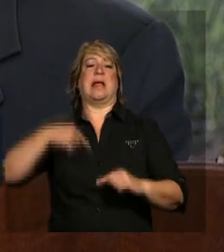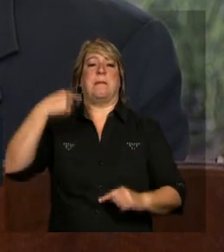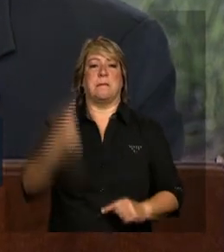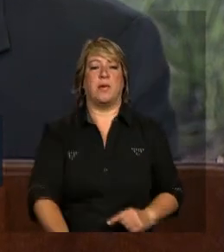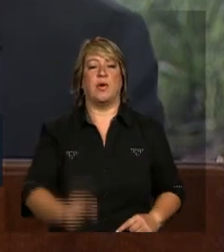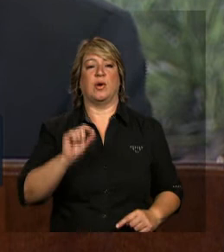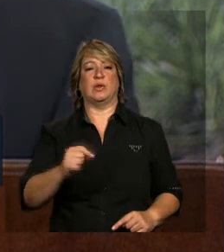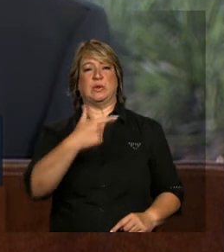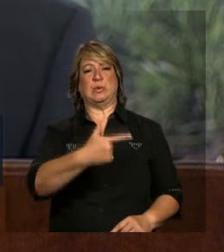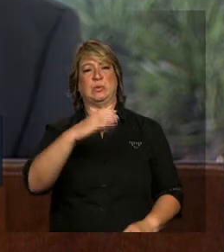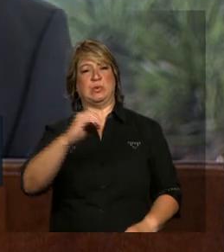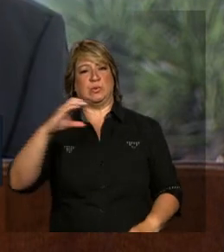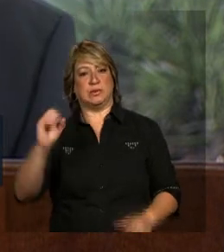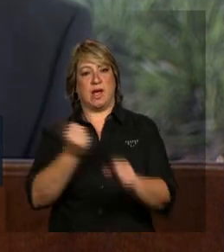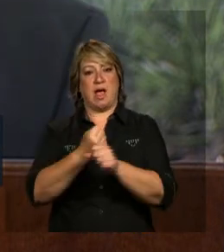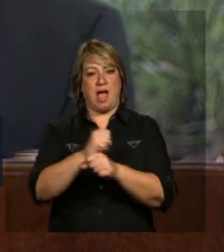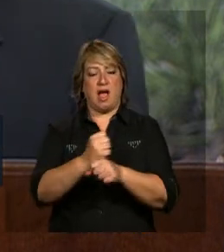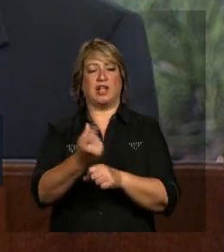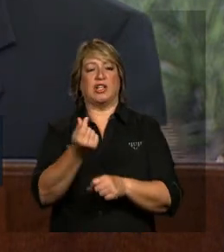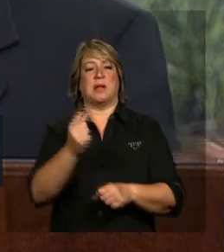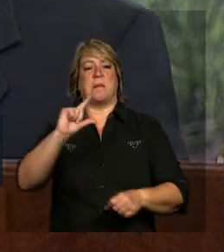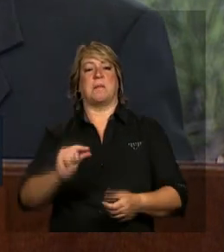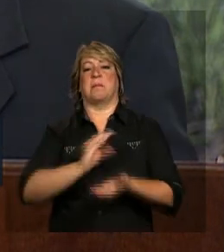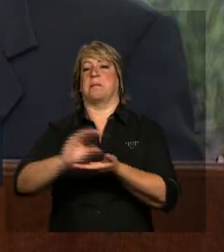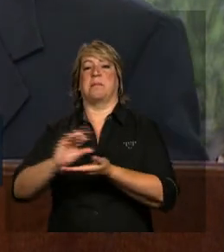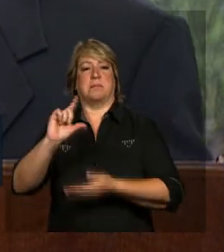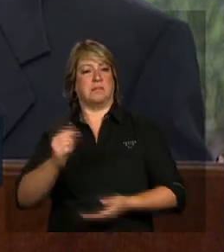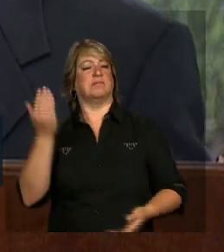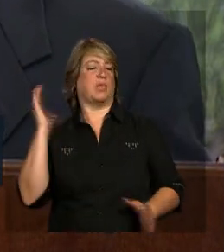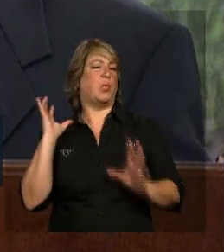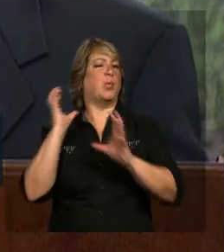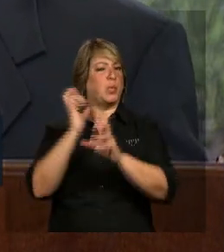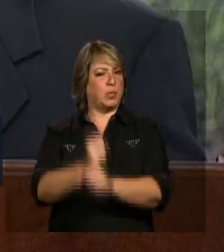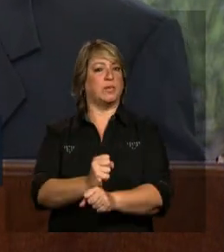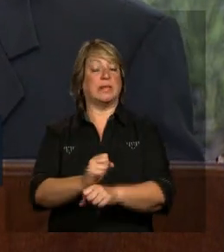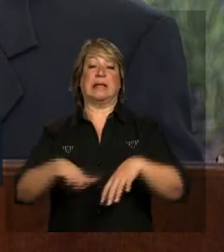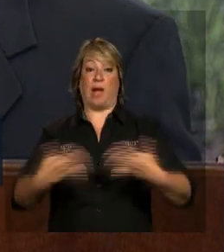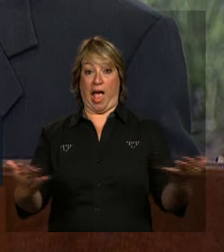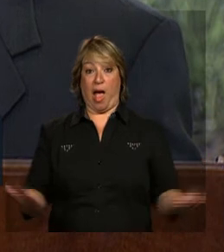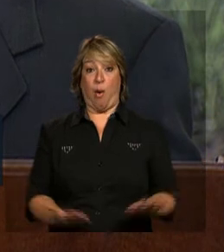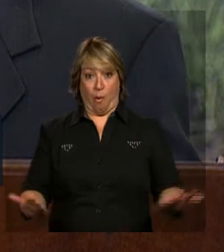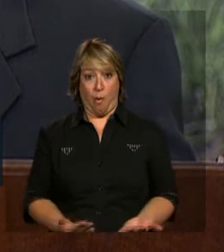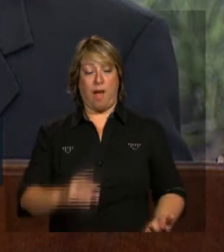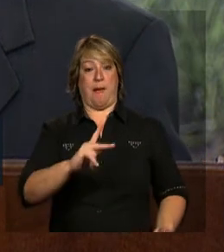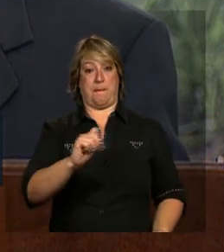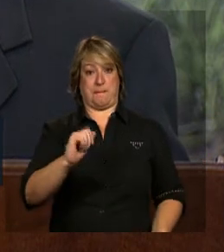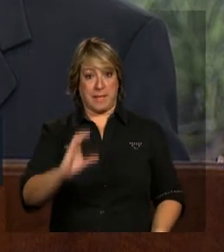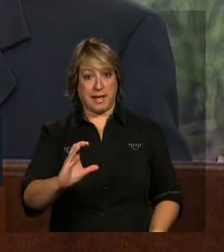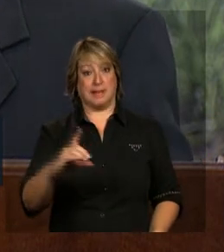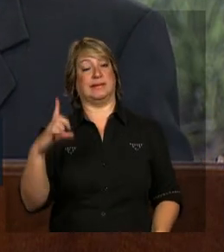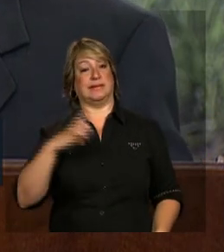de baixo investimento Oi e o PAC buscou responder ao